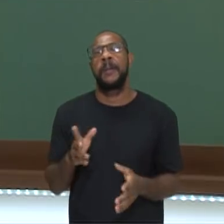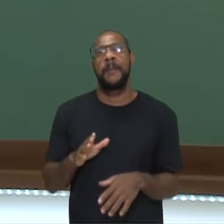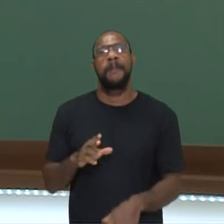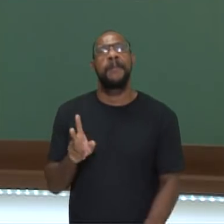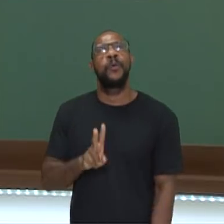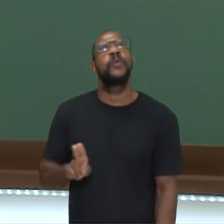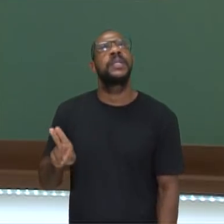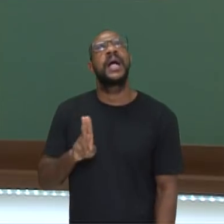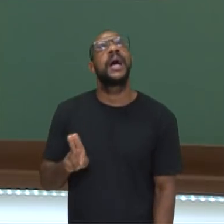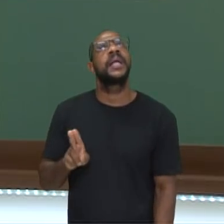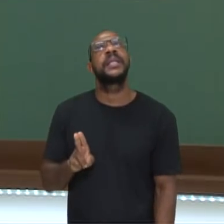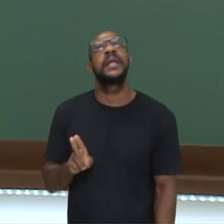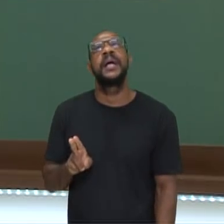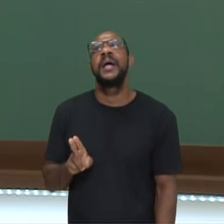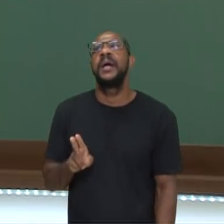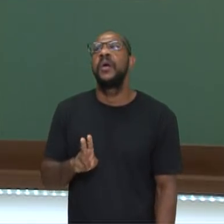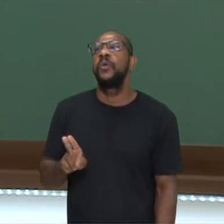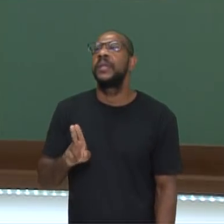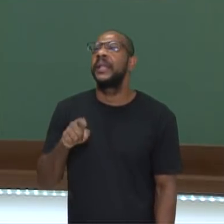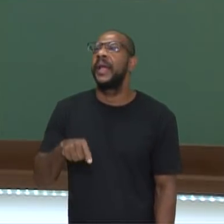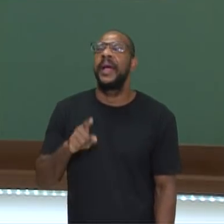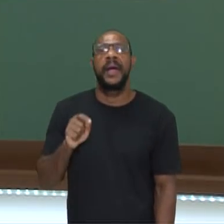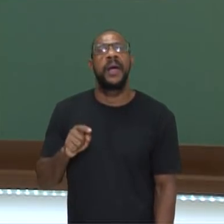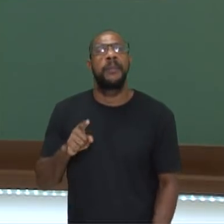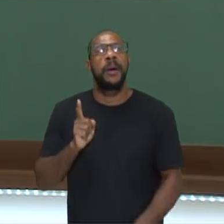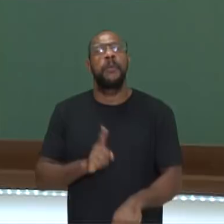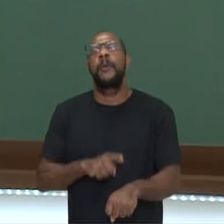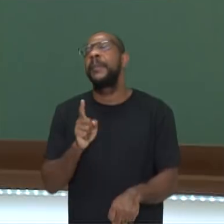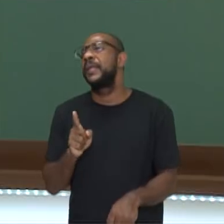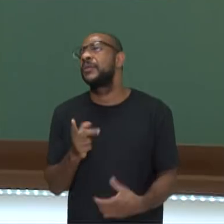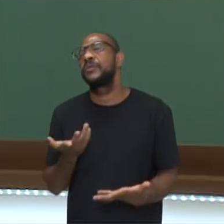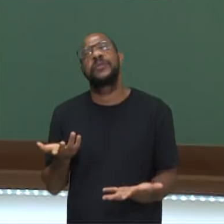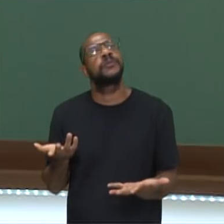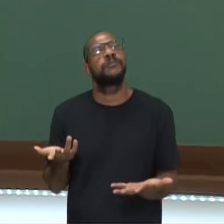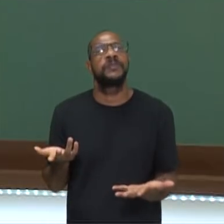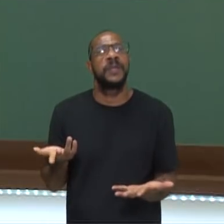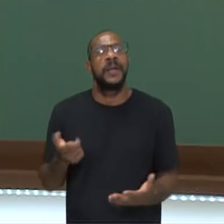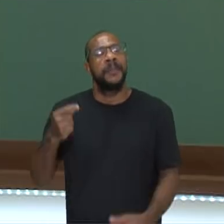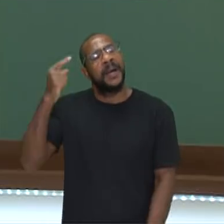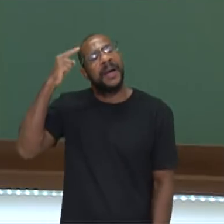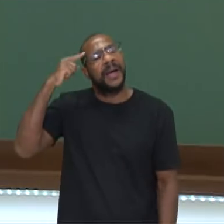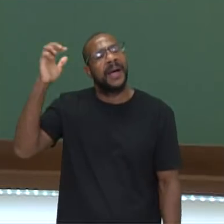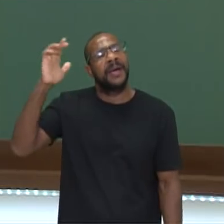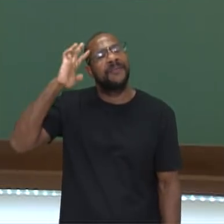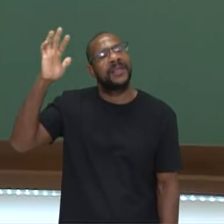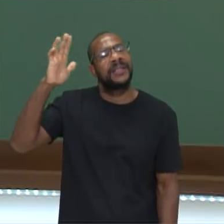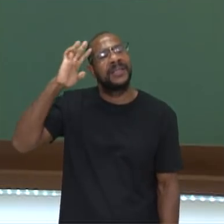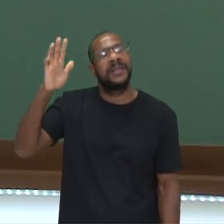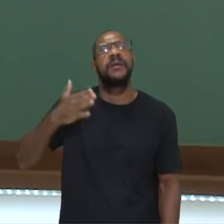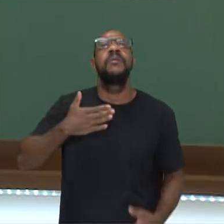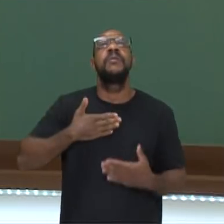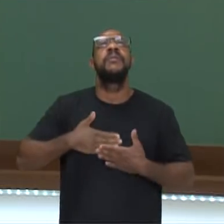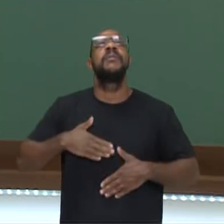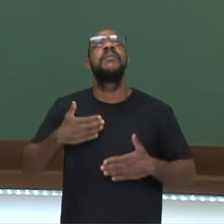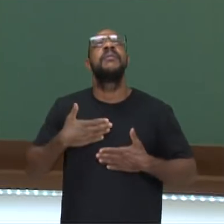usada para momentos de reflexão, né?